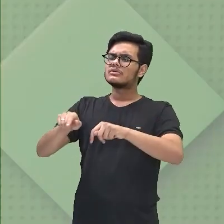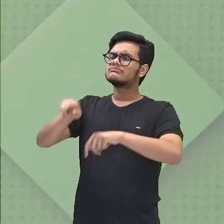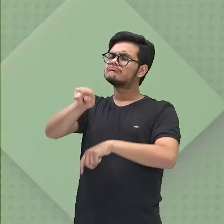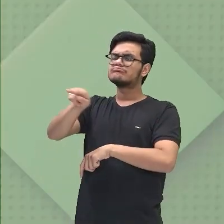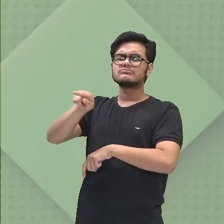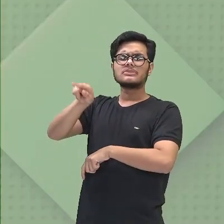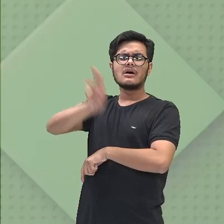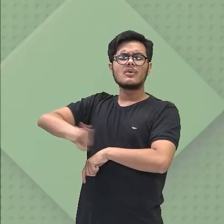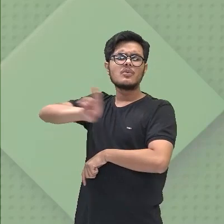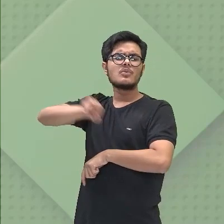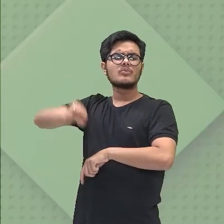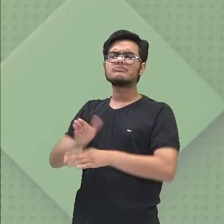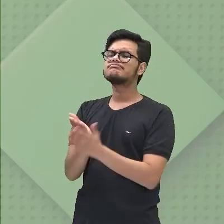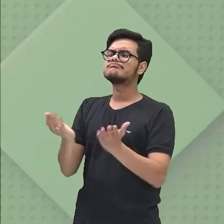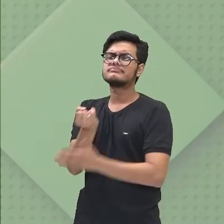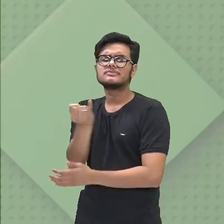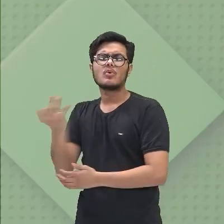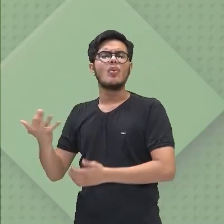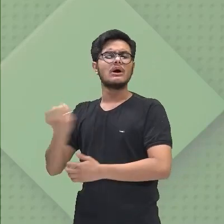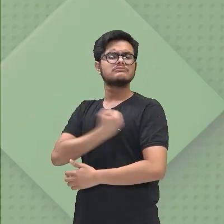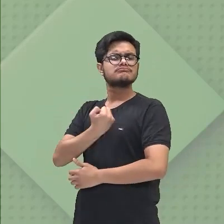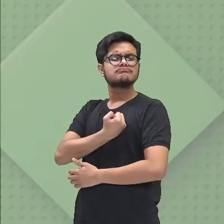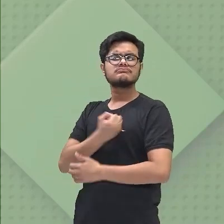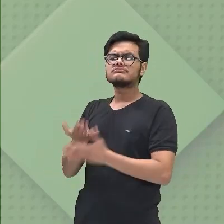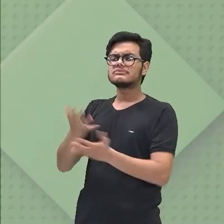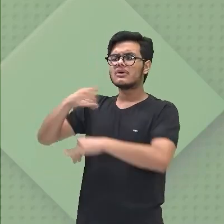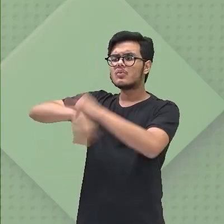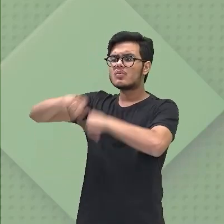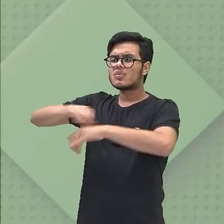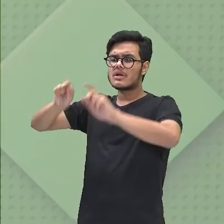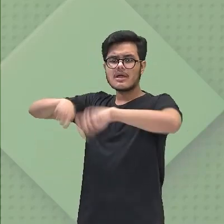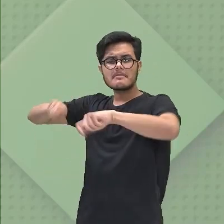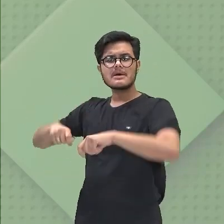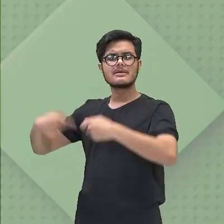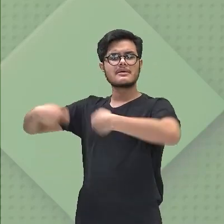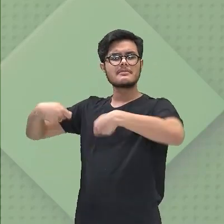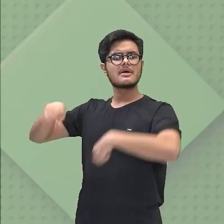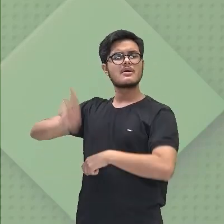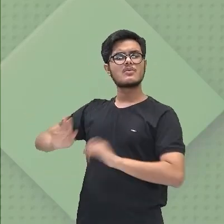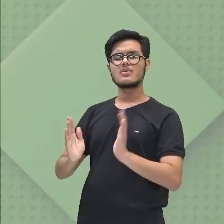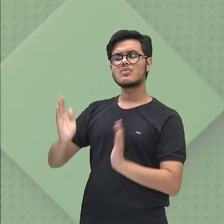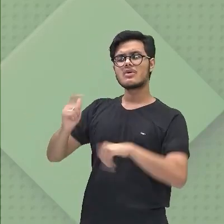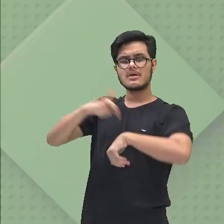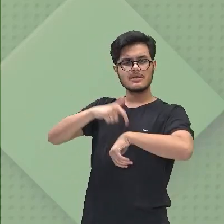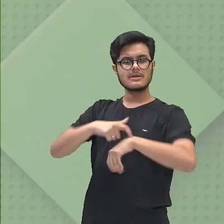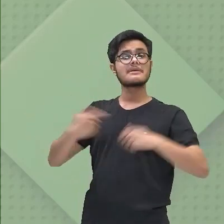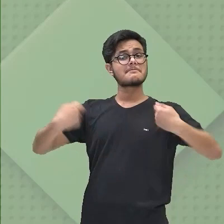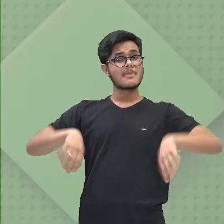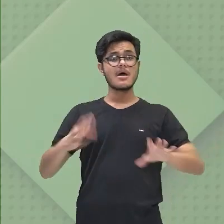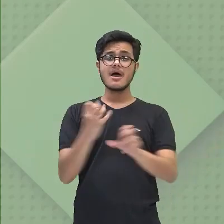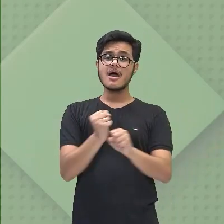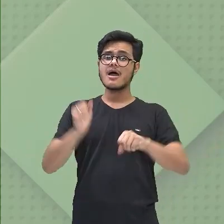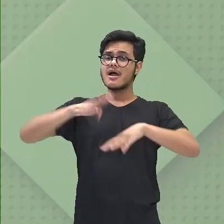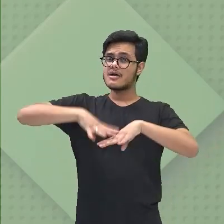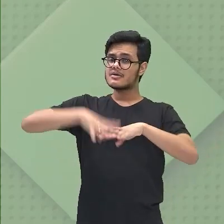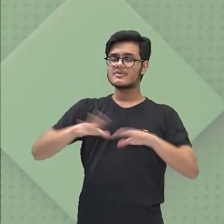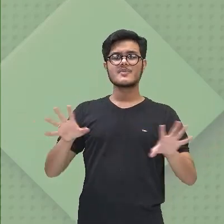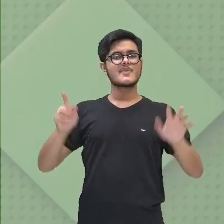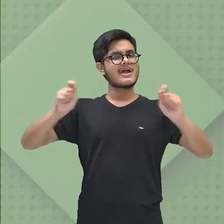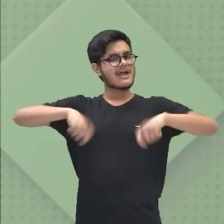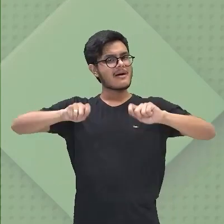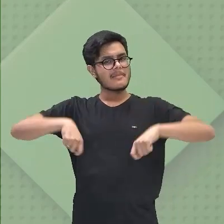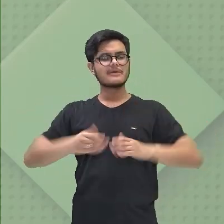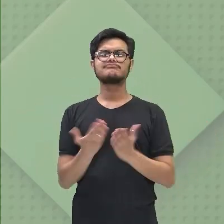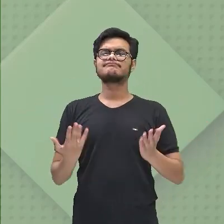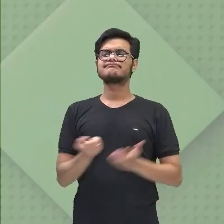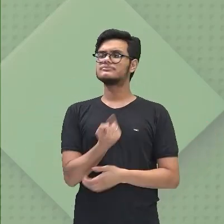desses eletrodomésticos, né, desses equipamentos eletrônicos dentro da nossa residência, é possível calcular quanto que a